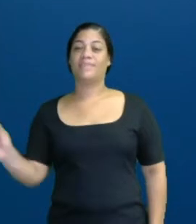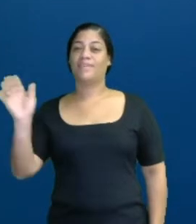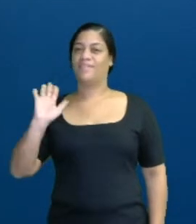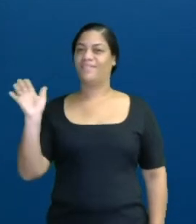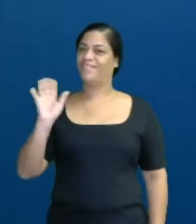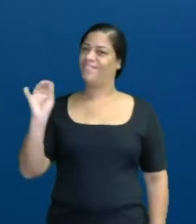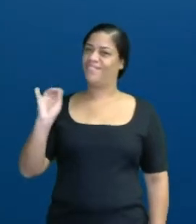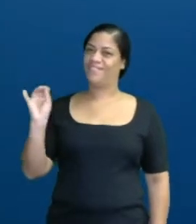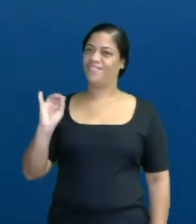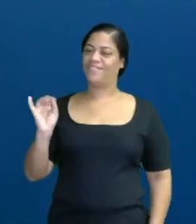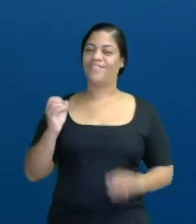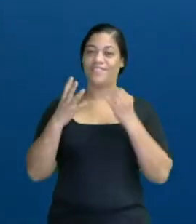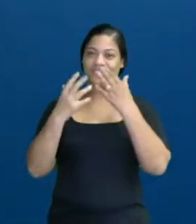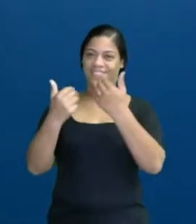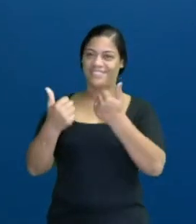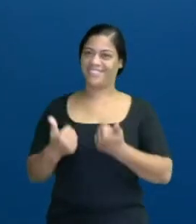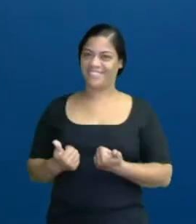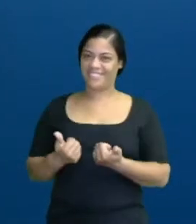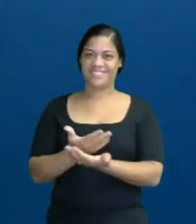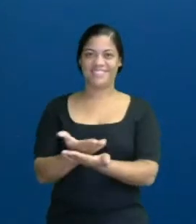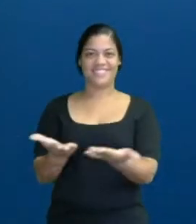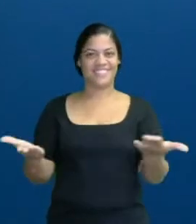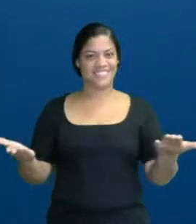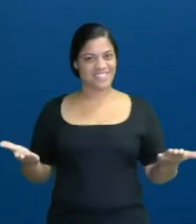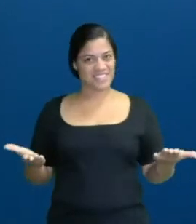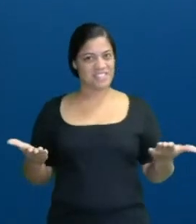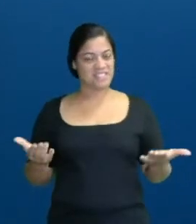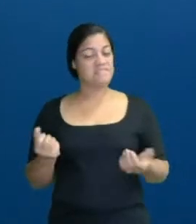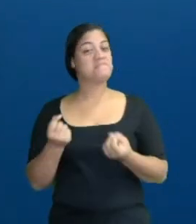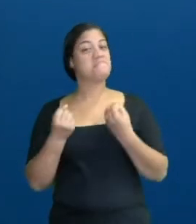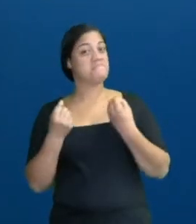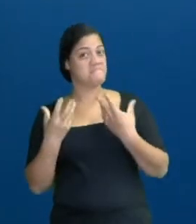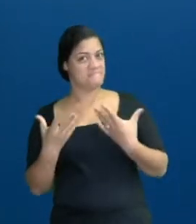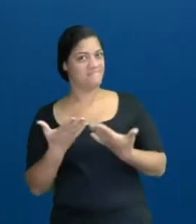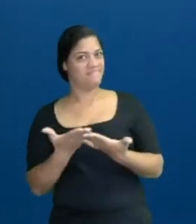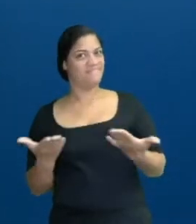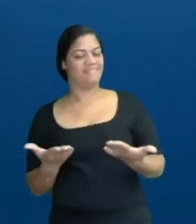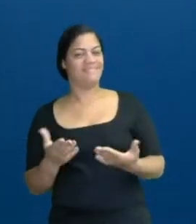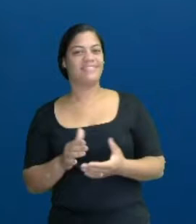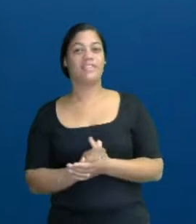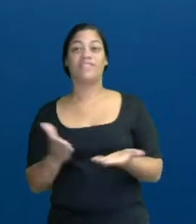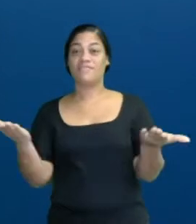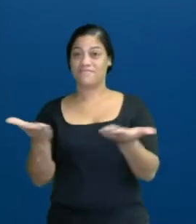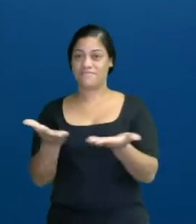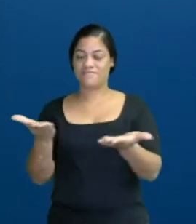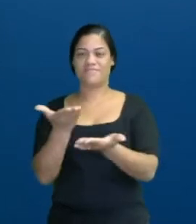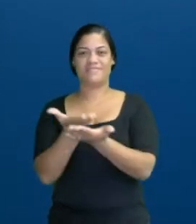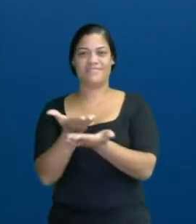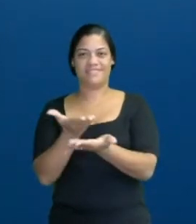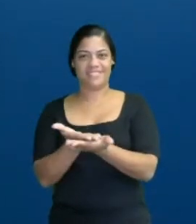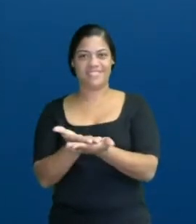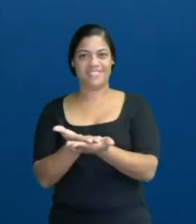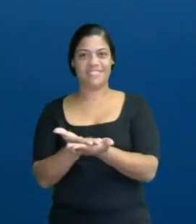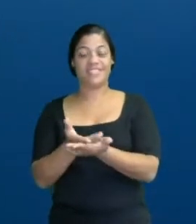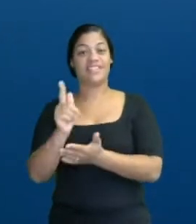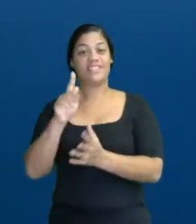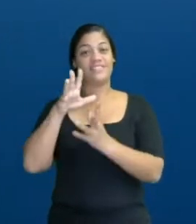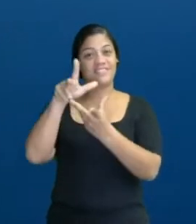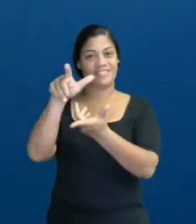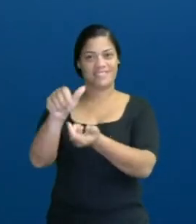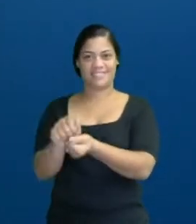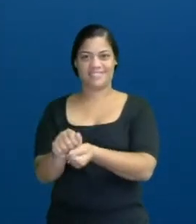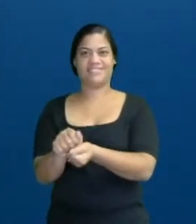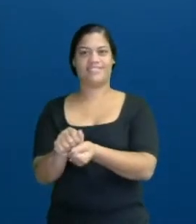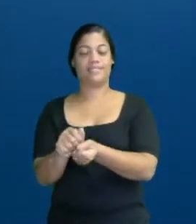Olá, pessoal! Como é que vocês estão? Espero que estejam bem. Hoje vamos ter mais uma aula de